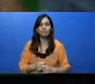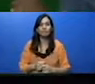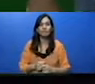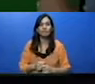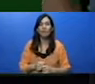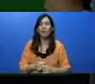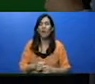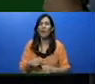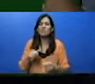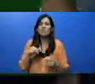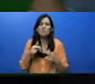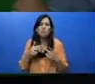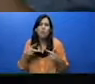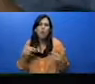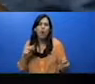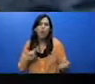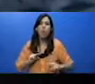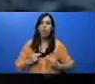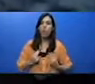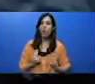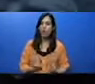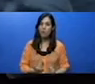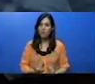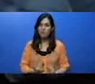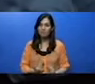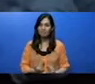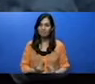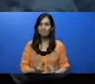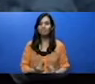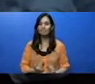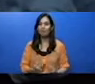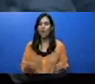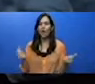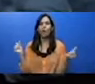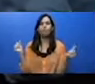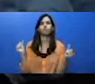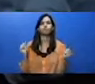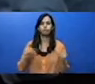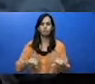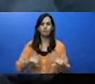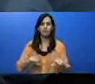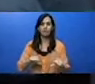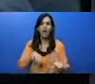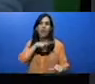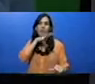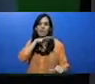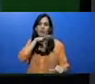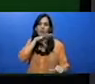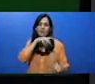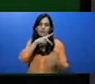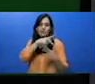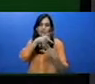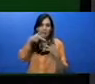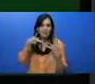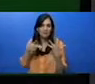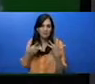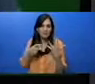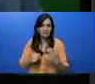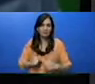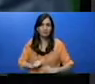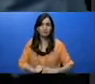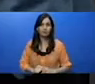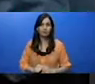ações humanas estão prejudicando algumas espécies de animais, tá? Vamos